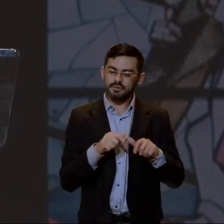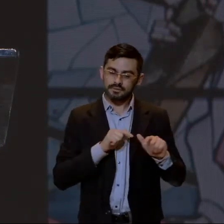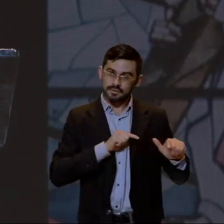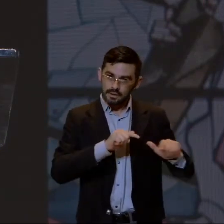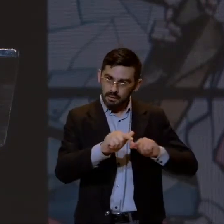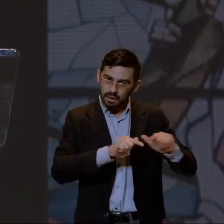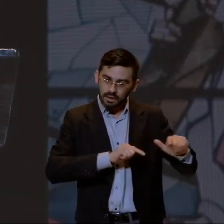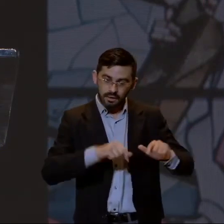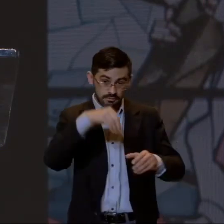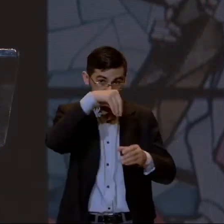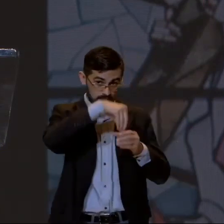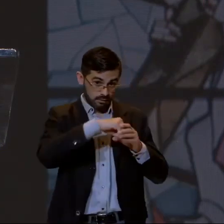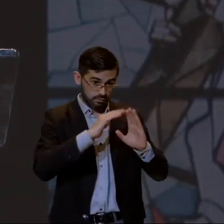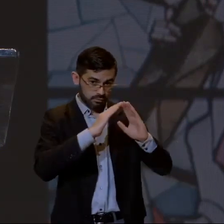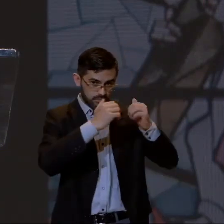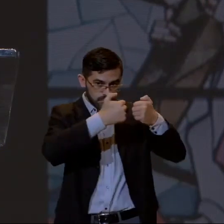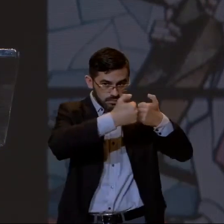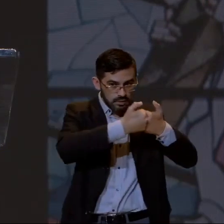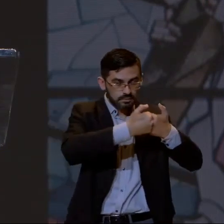serviço no templo do Senhor.